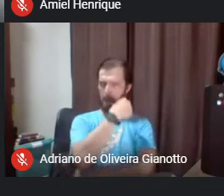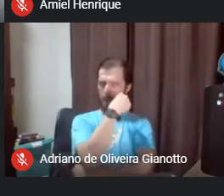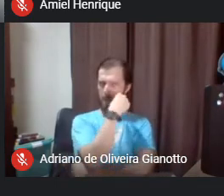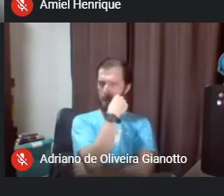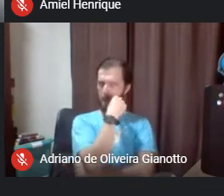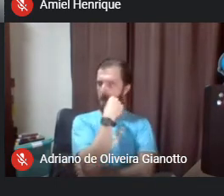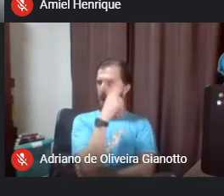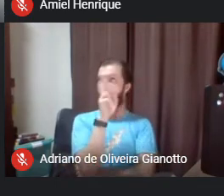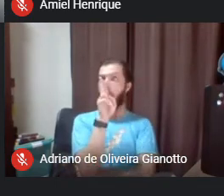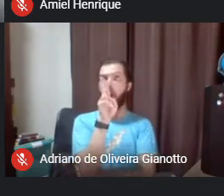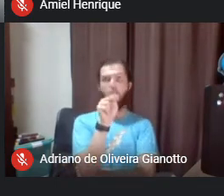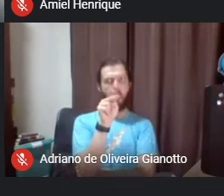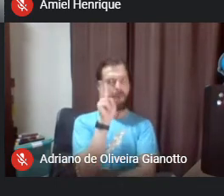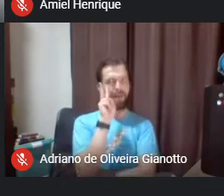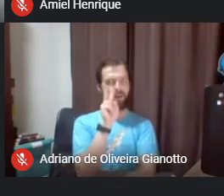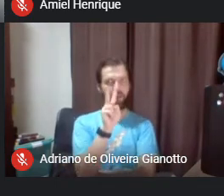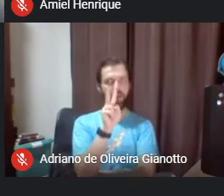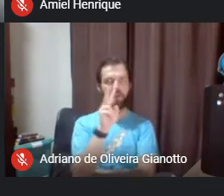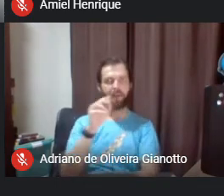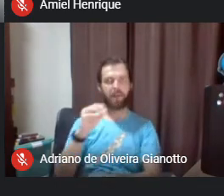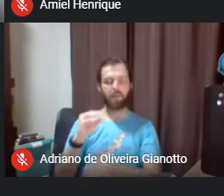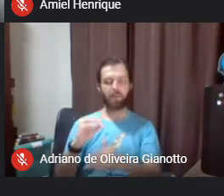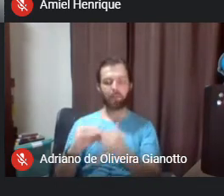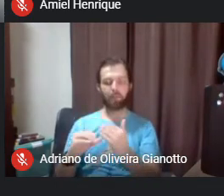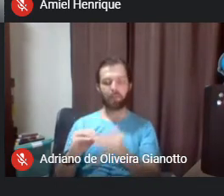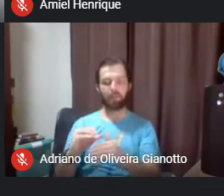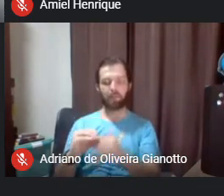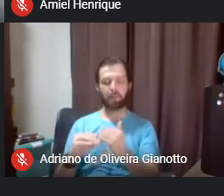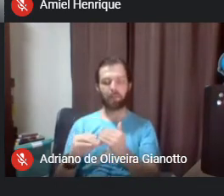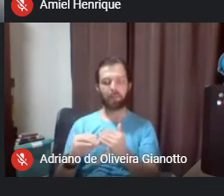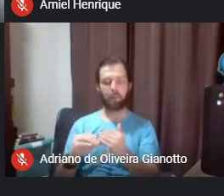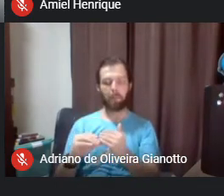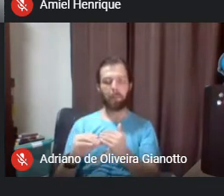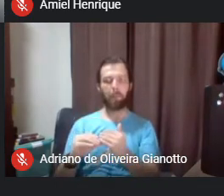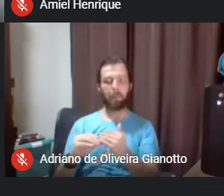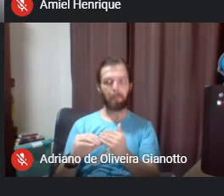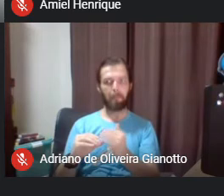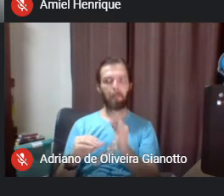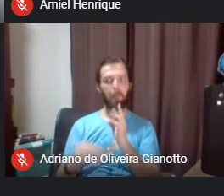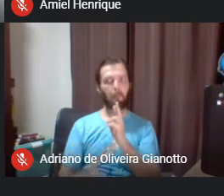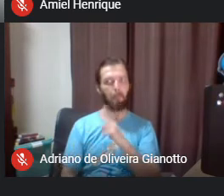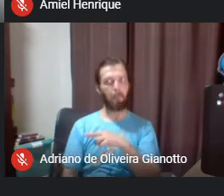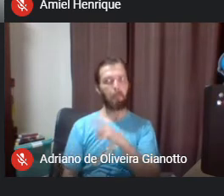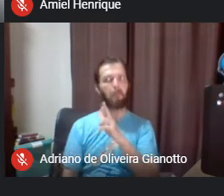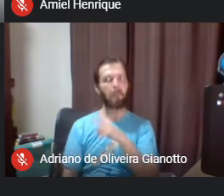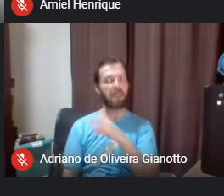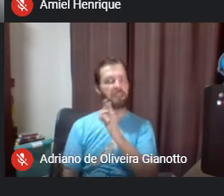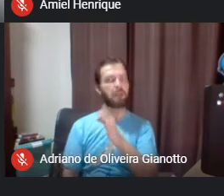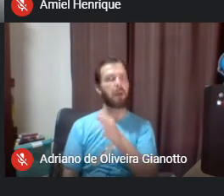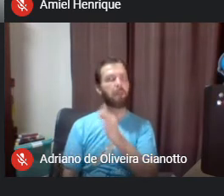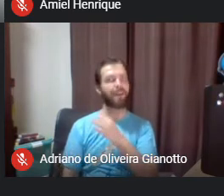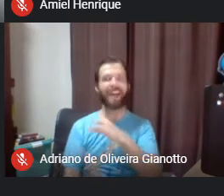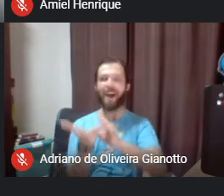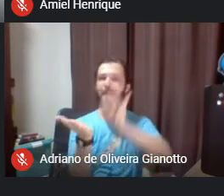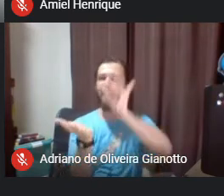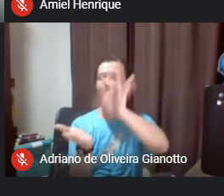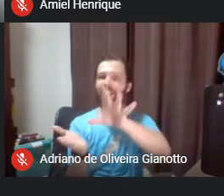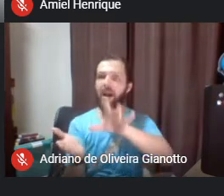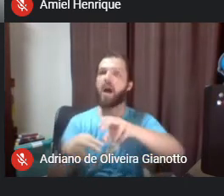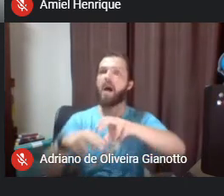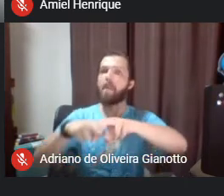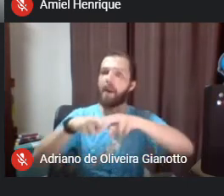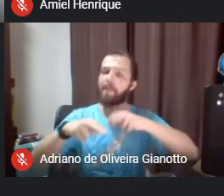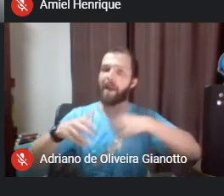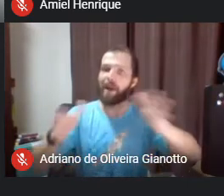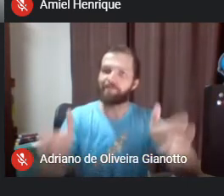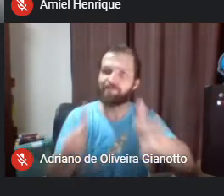de saúde. E eu fiquei olhando aquilo e falei assim, nunca vi. E um monte de gente me mandando, me postando. Eu falei assim, olha,